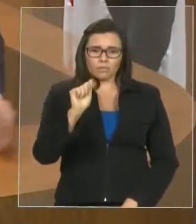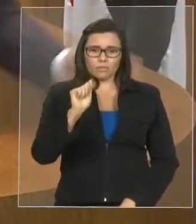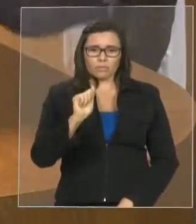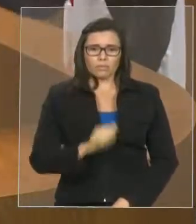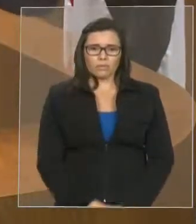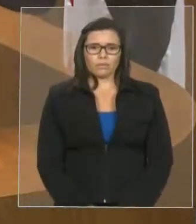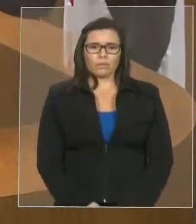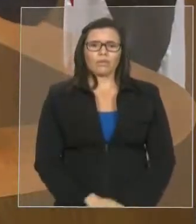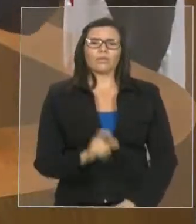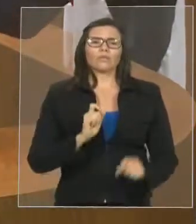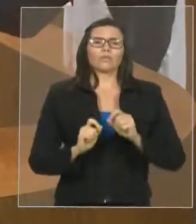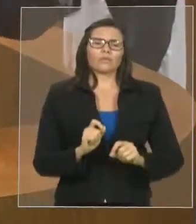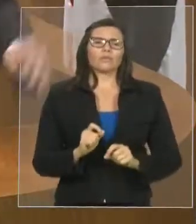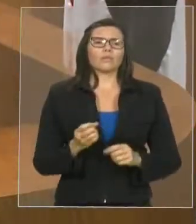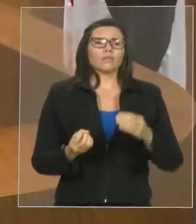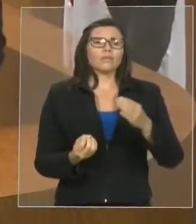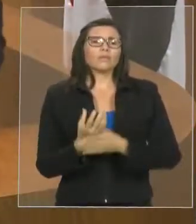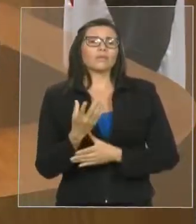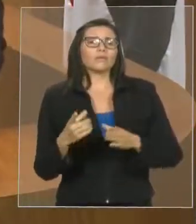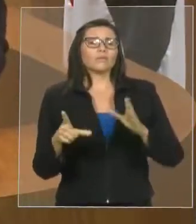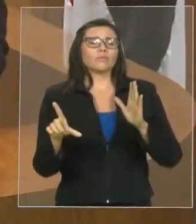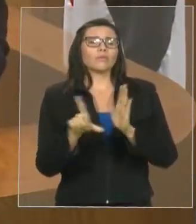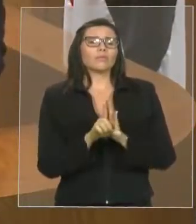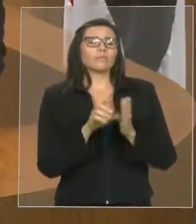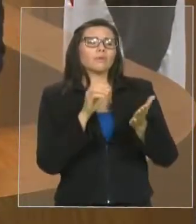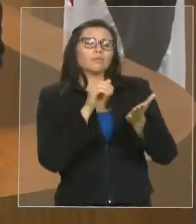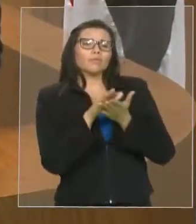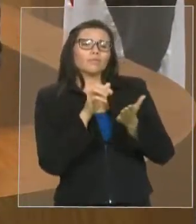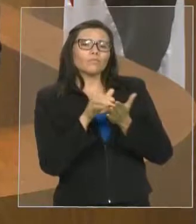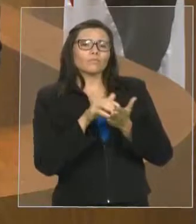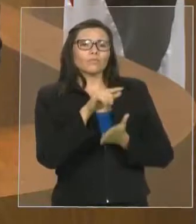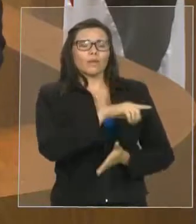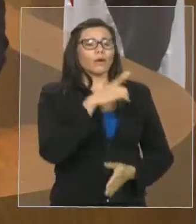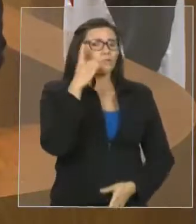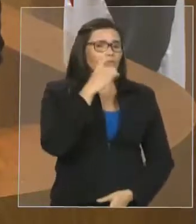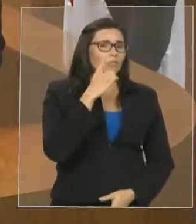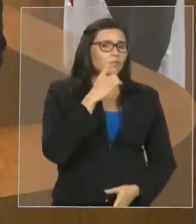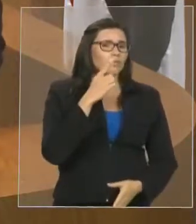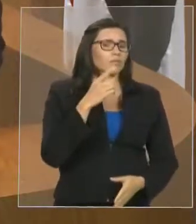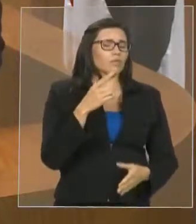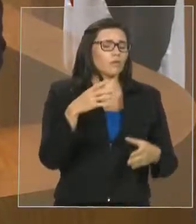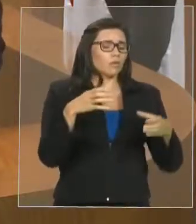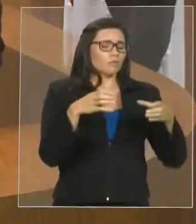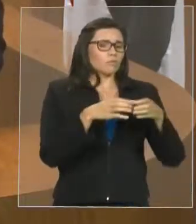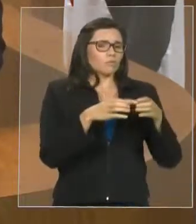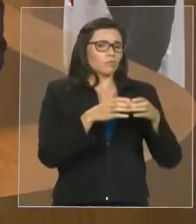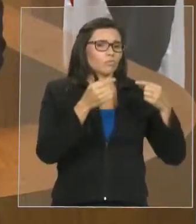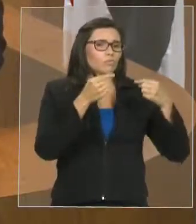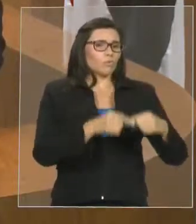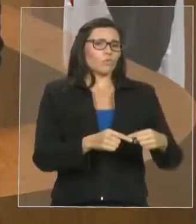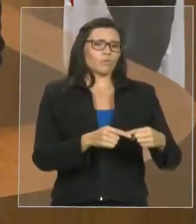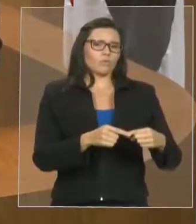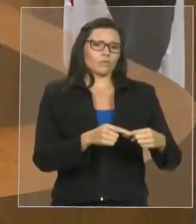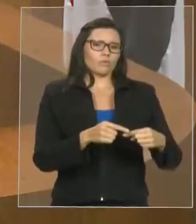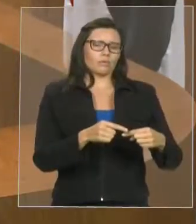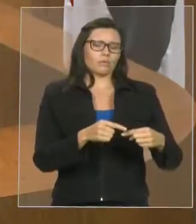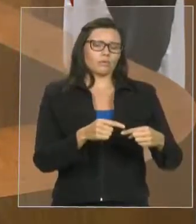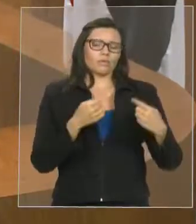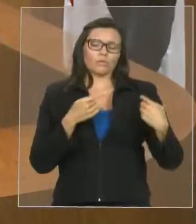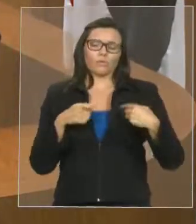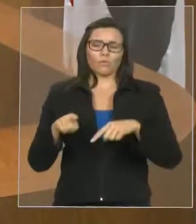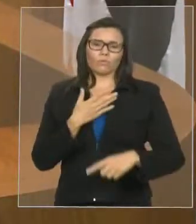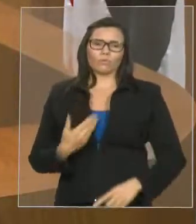governo. Então, eu agradeço que o atual governo ainda tenha a sua base, a maioria aqui. Se não, deputado Carlinhos Florencio, certamente já